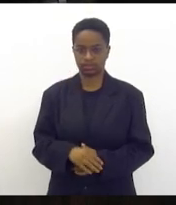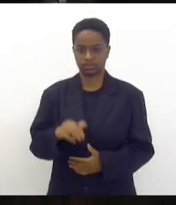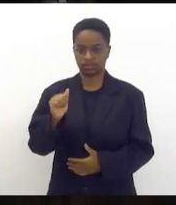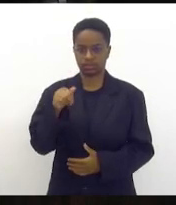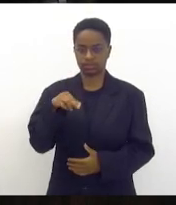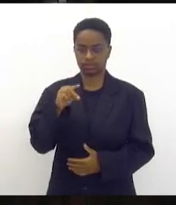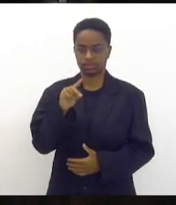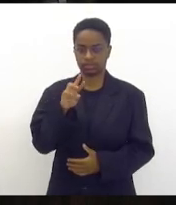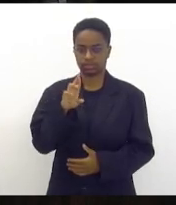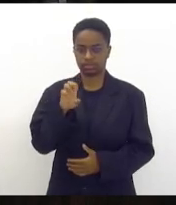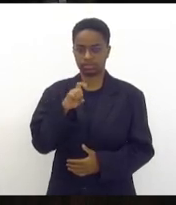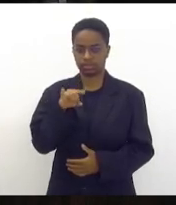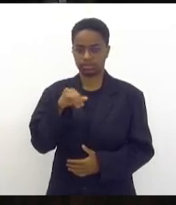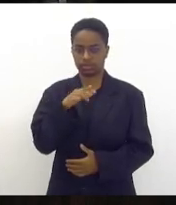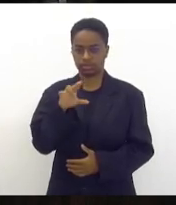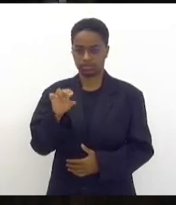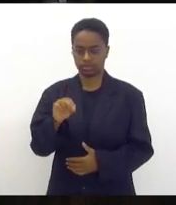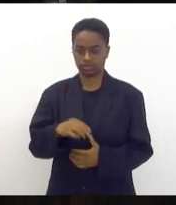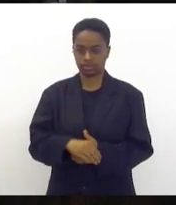Andrezinho Siciliano.